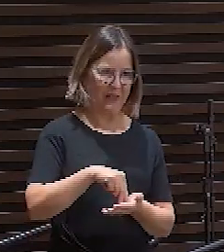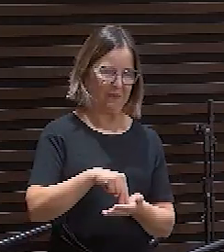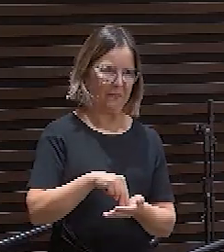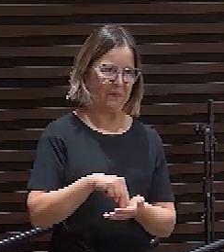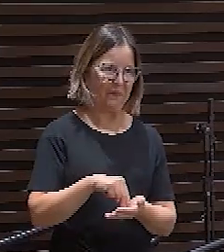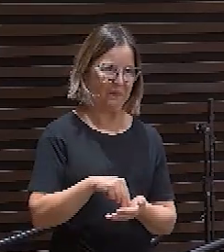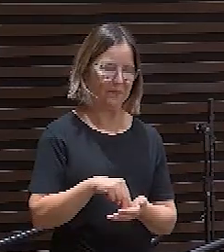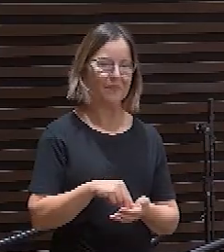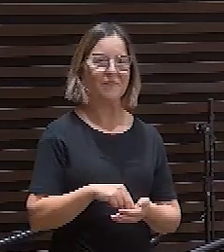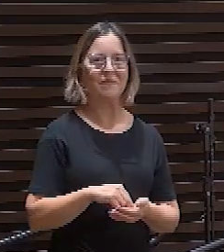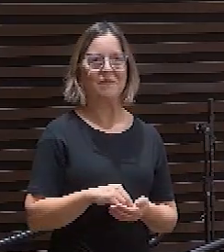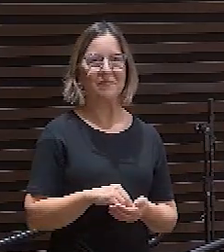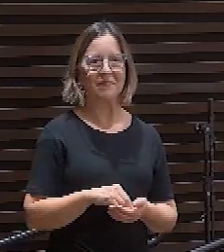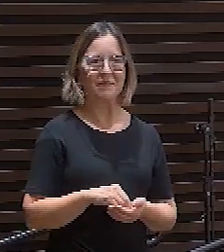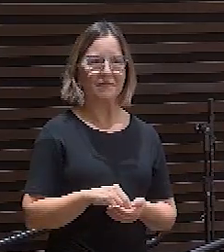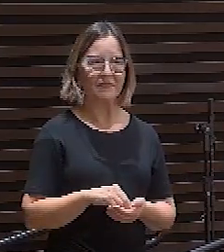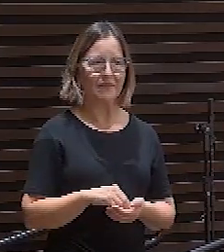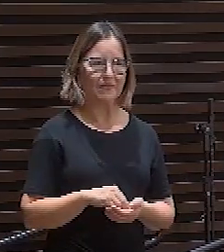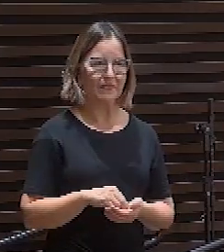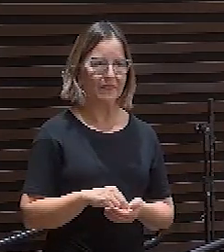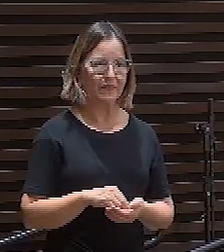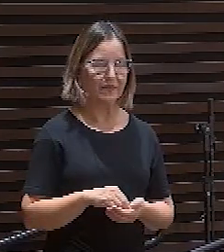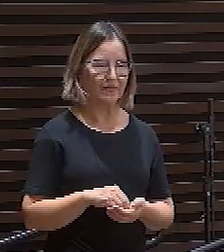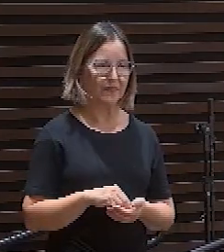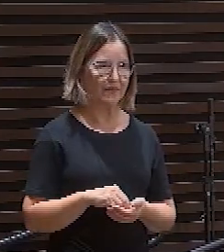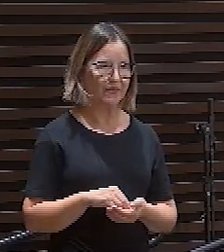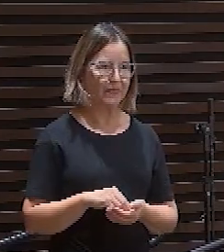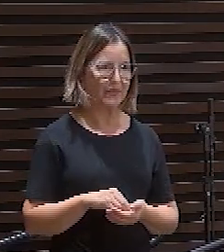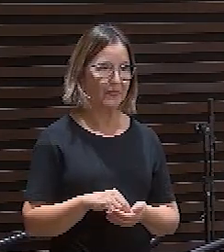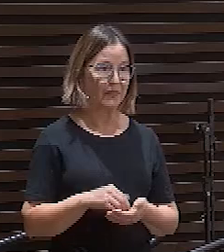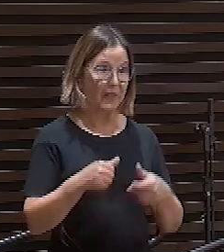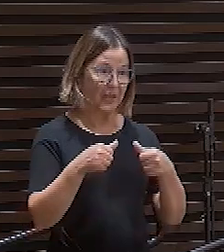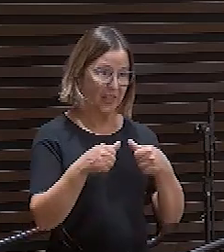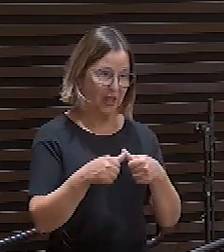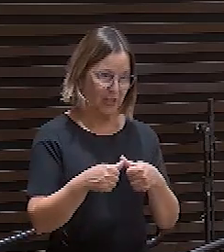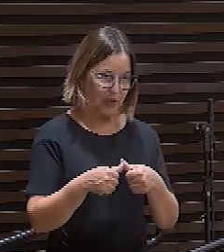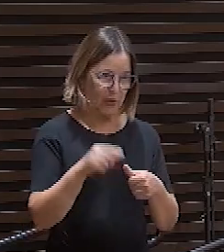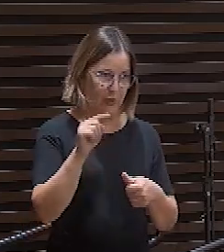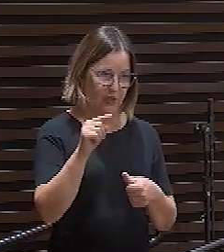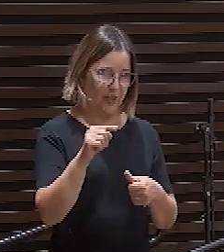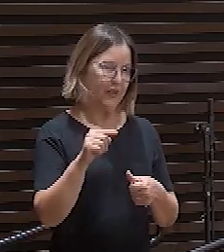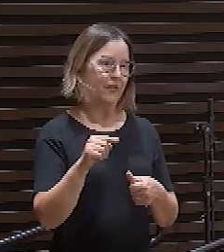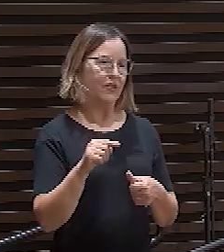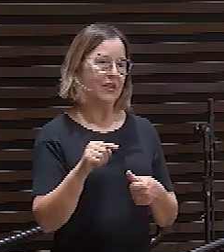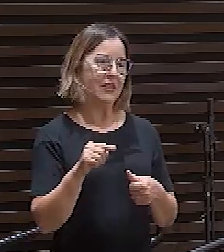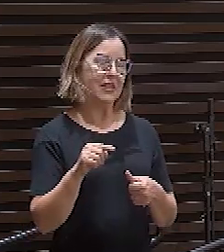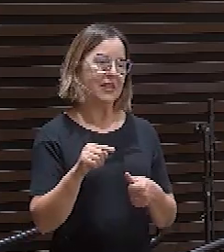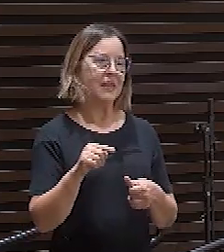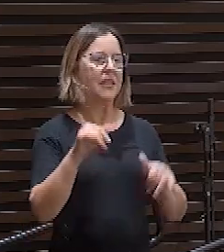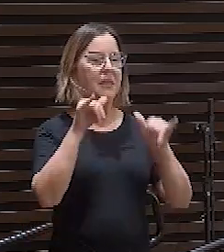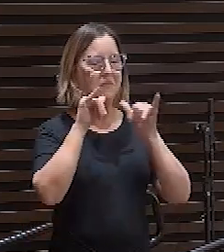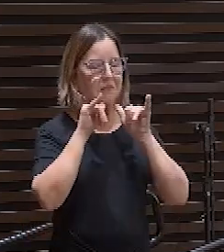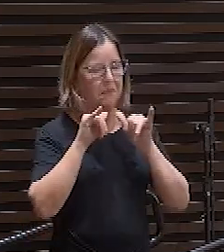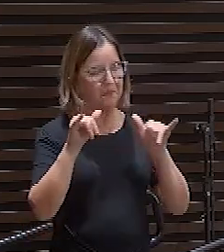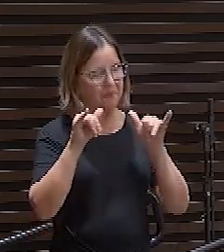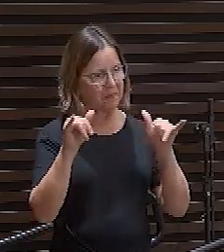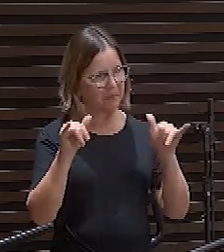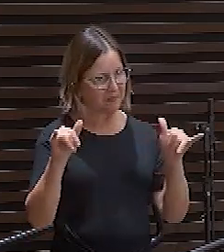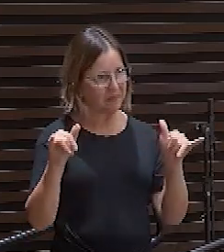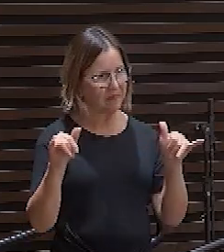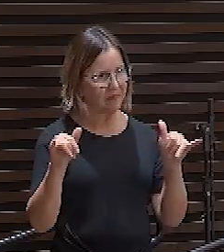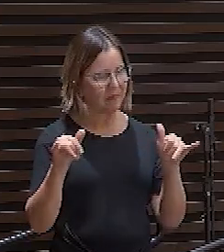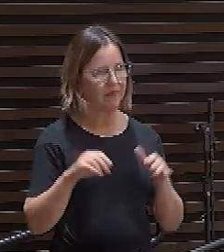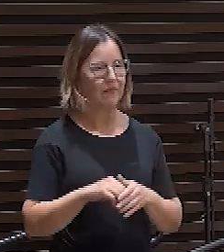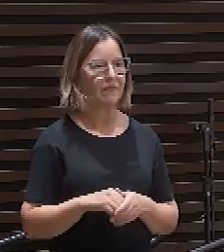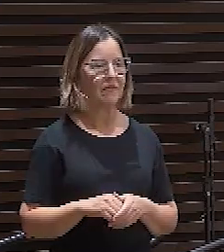É algo que você recebeu de alguém e transmitirá da mesma forma.